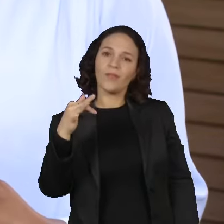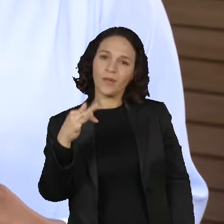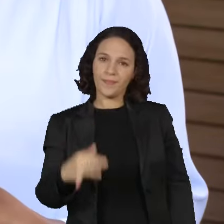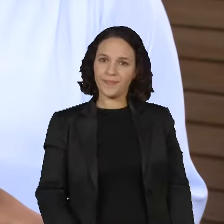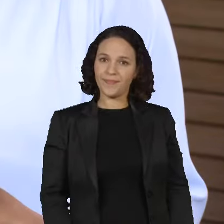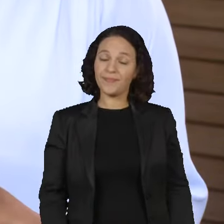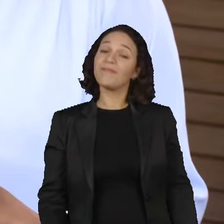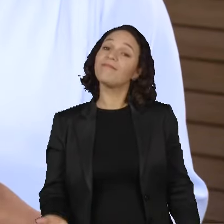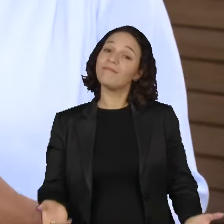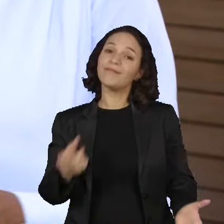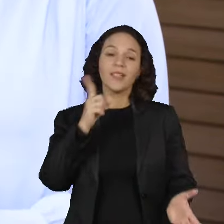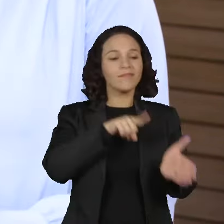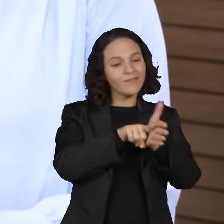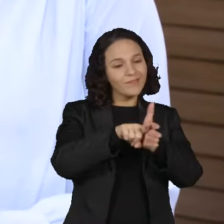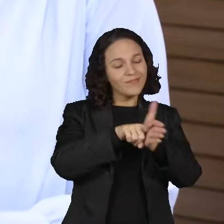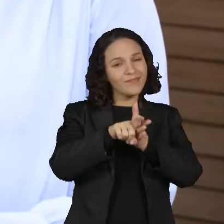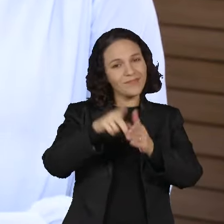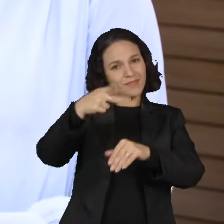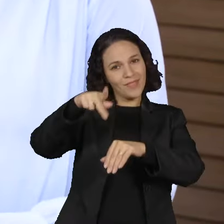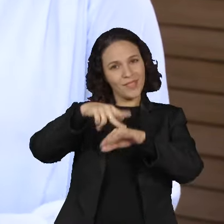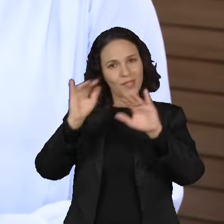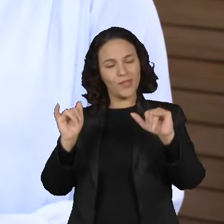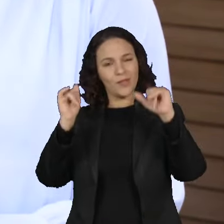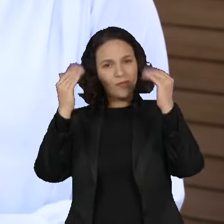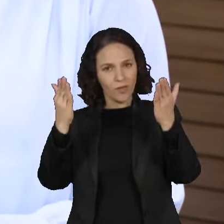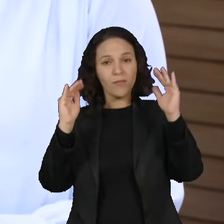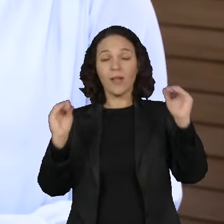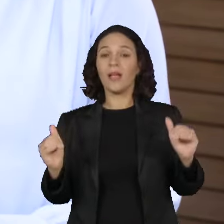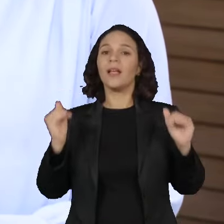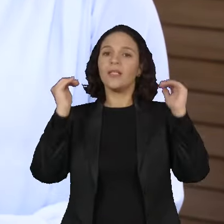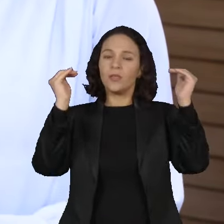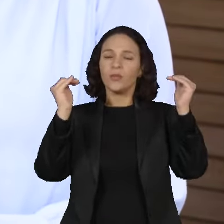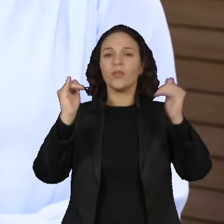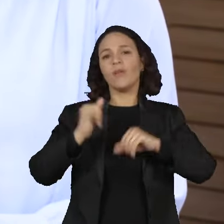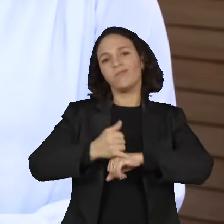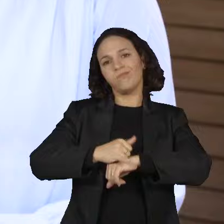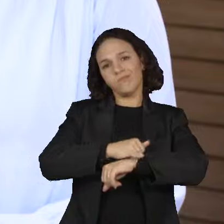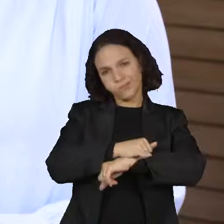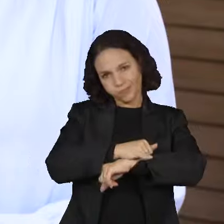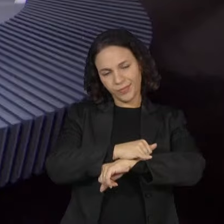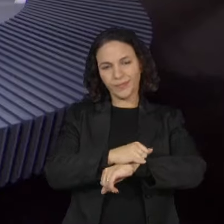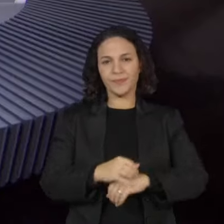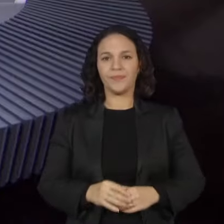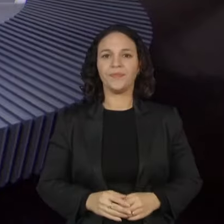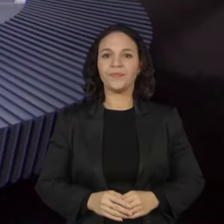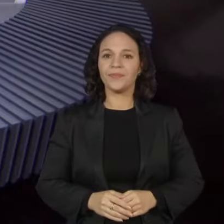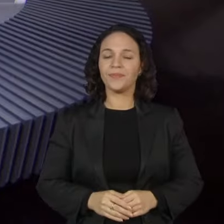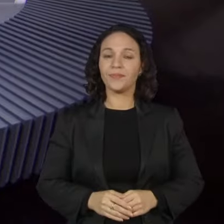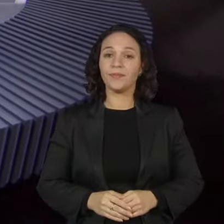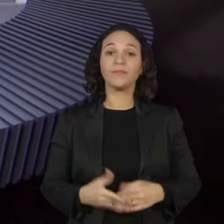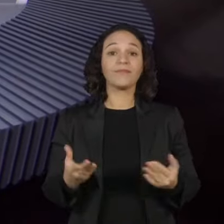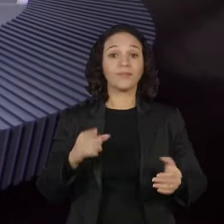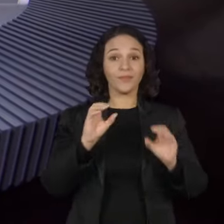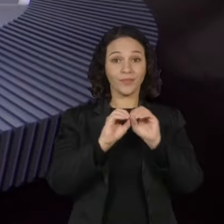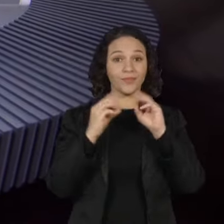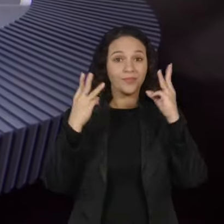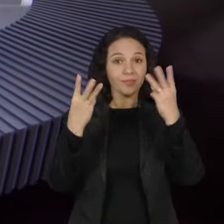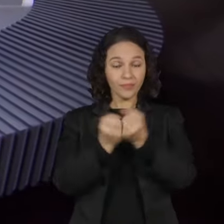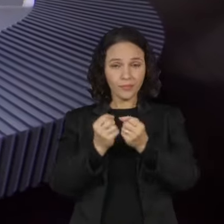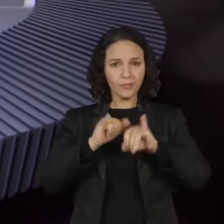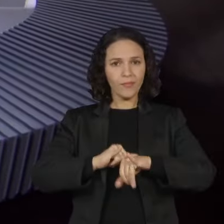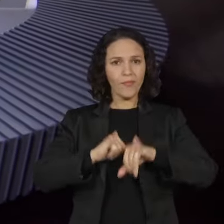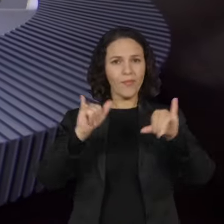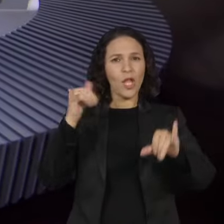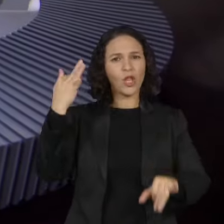Essa é a conclusão de um estudo internacional com adultos portadores de sobrepeso ou obesidade. A OMS aponta que a